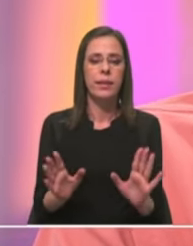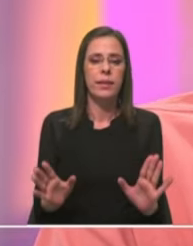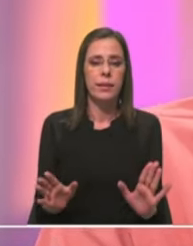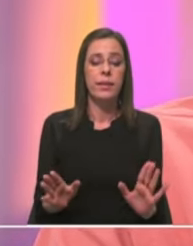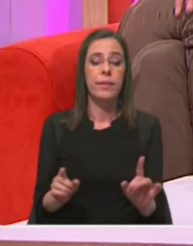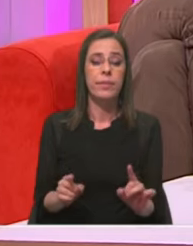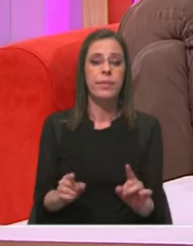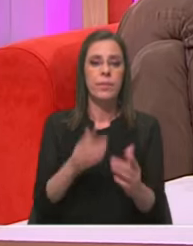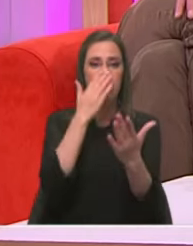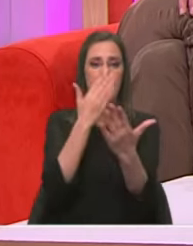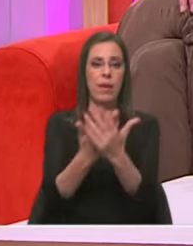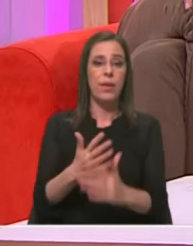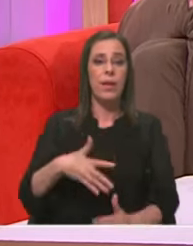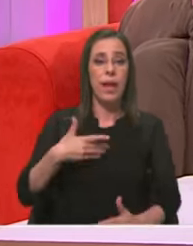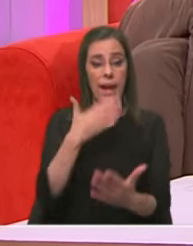é enfrentar os medos V enfrentar os medos